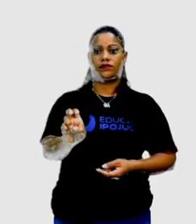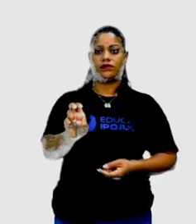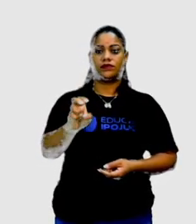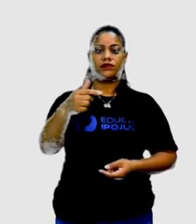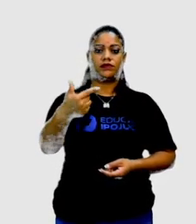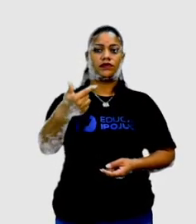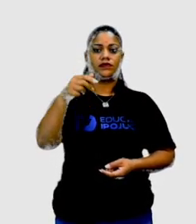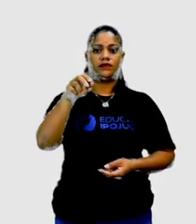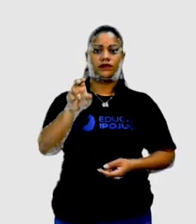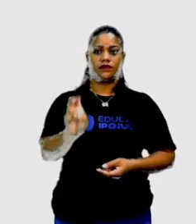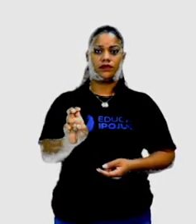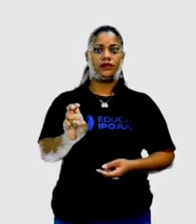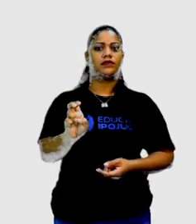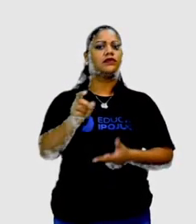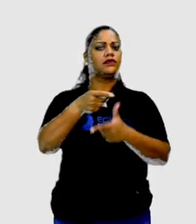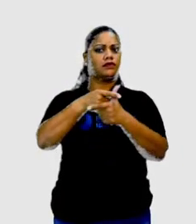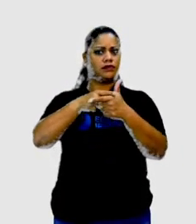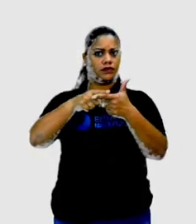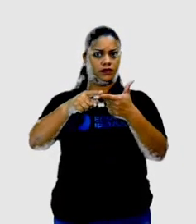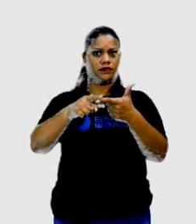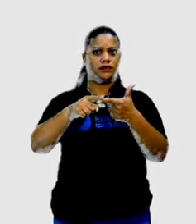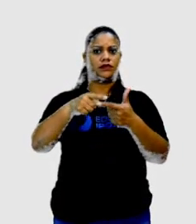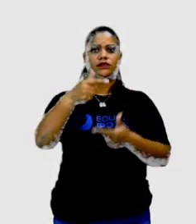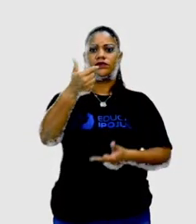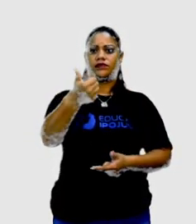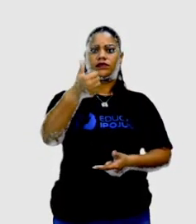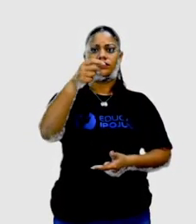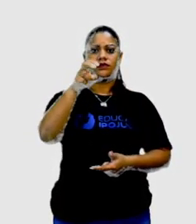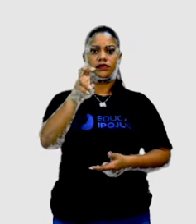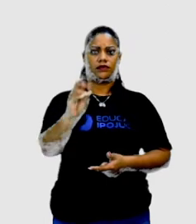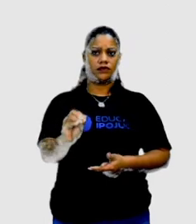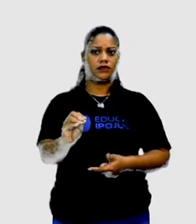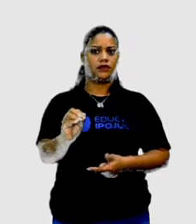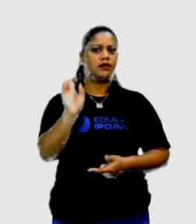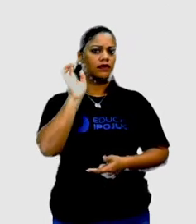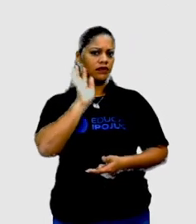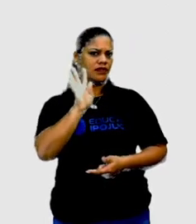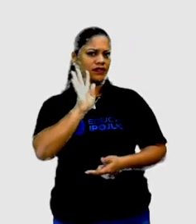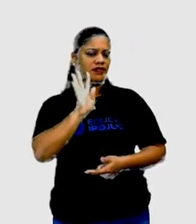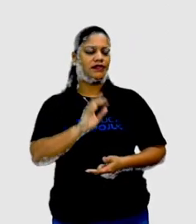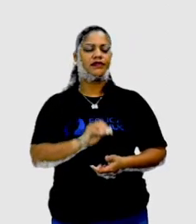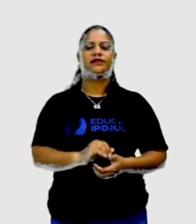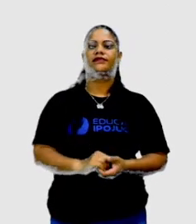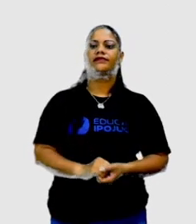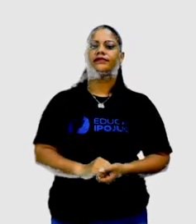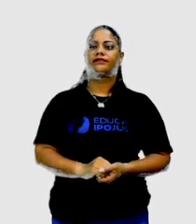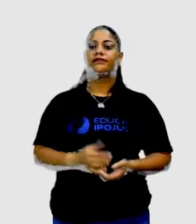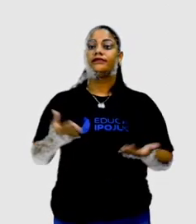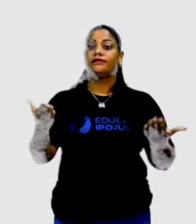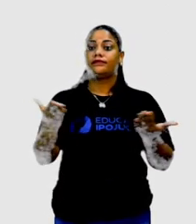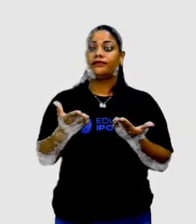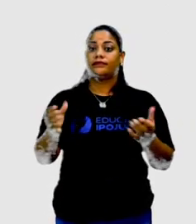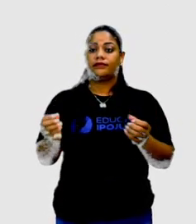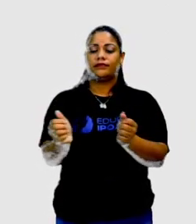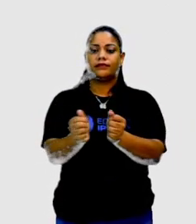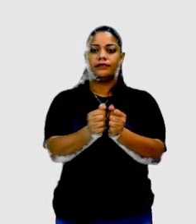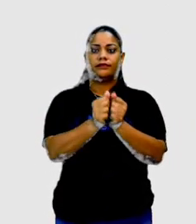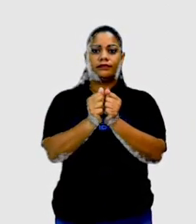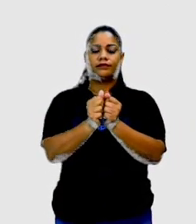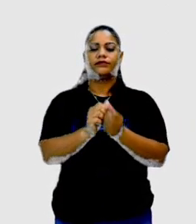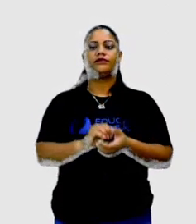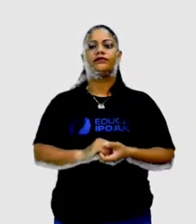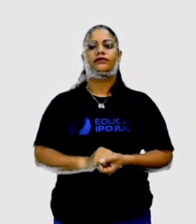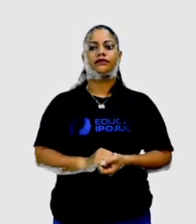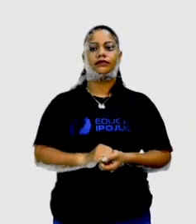e o 25 como divisores do 150. Legal, né? Agora vamos juntar de